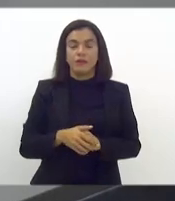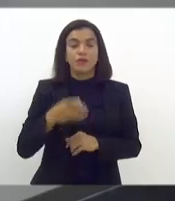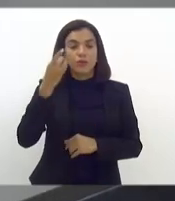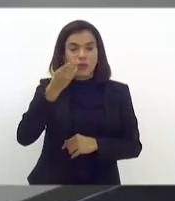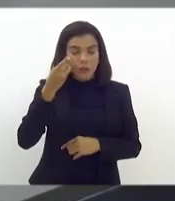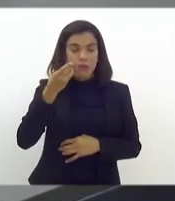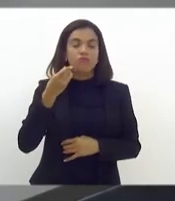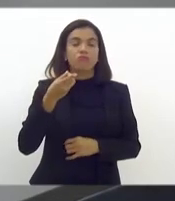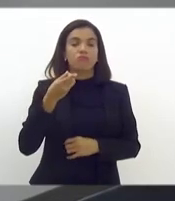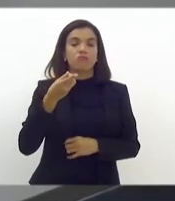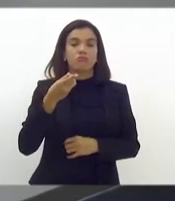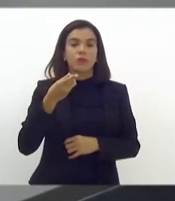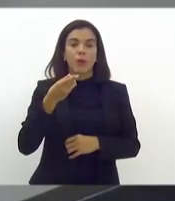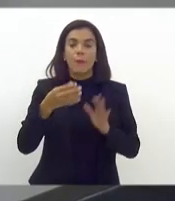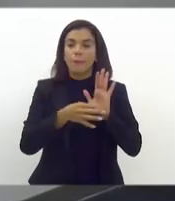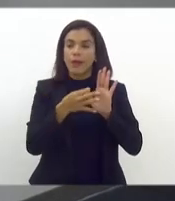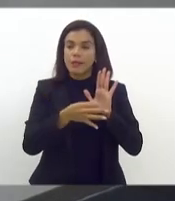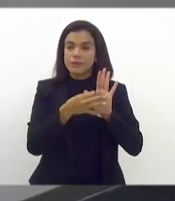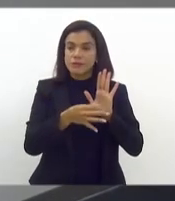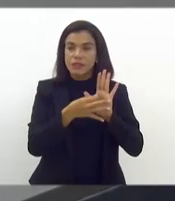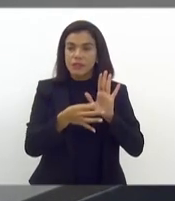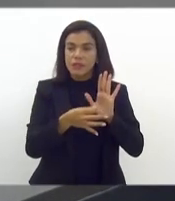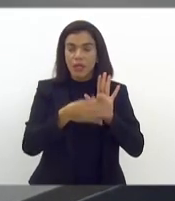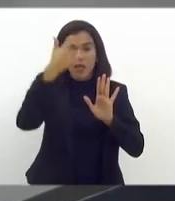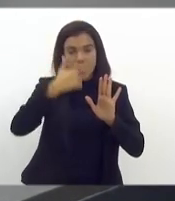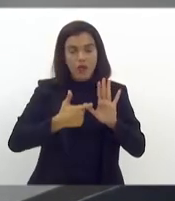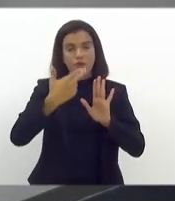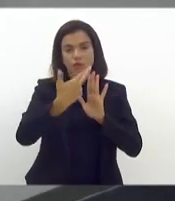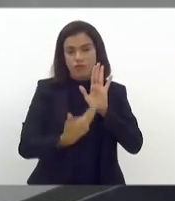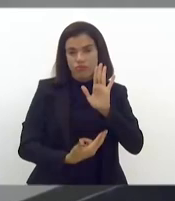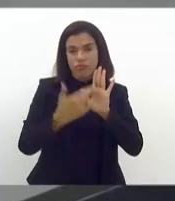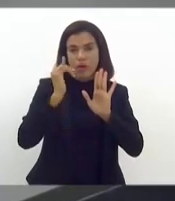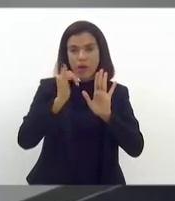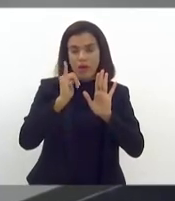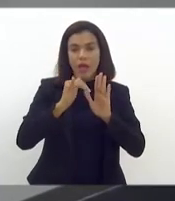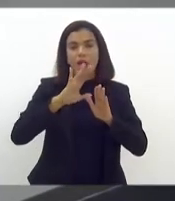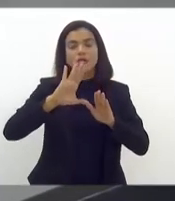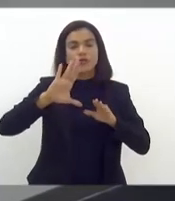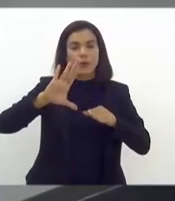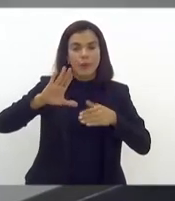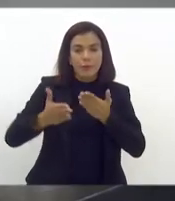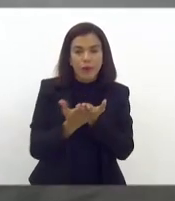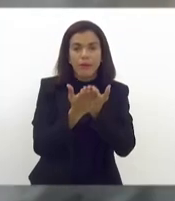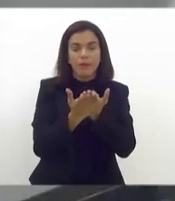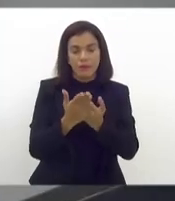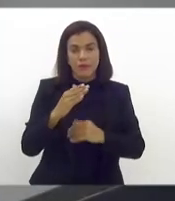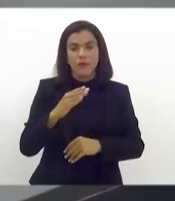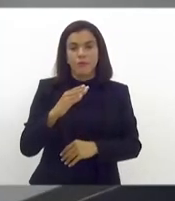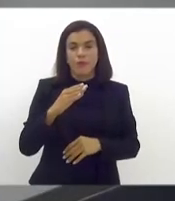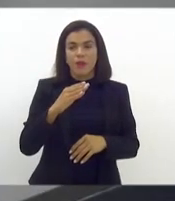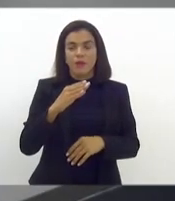Rio de Janeiro. O parecer, que eu, inclusive fui eu o relator, era pela anexação ao PL